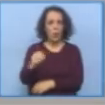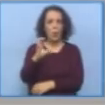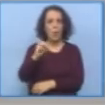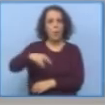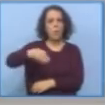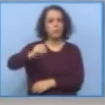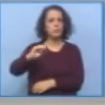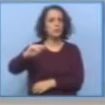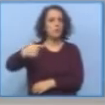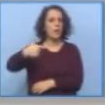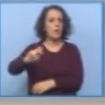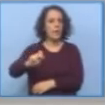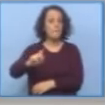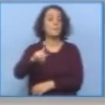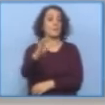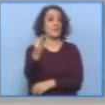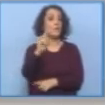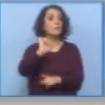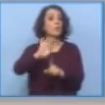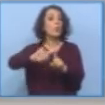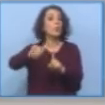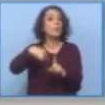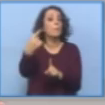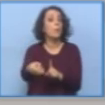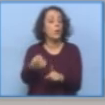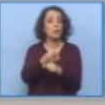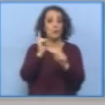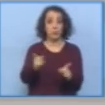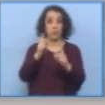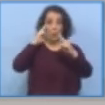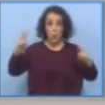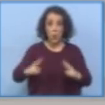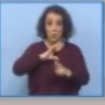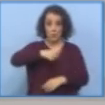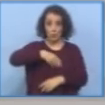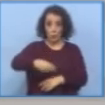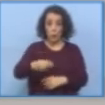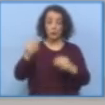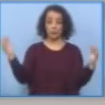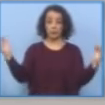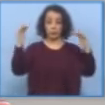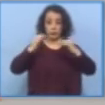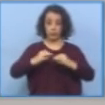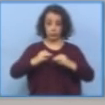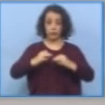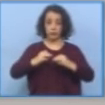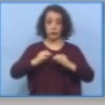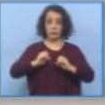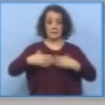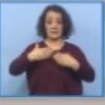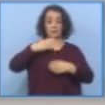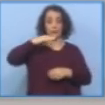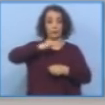Já foi depois, porque as jornadas foi na sequência daquela de Czestochowa, que